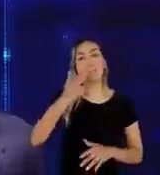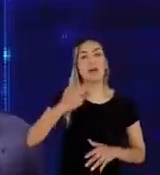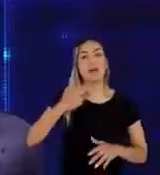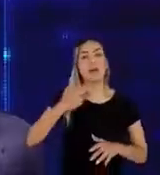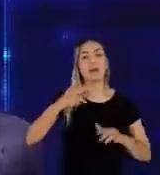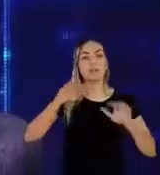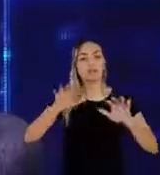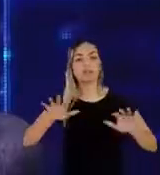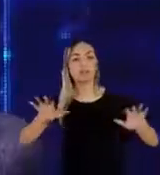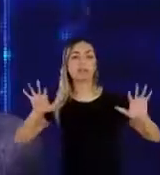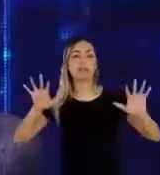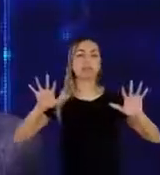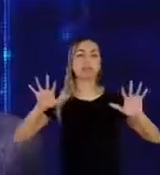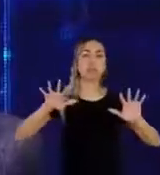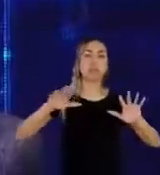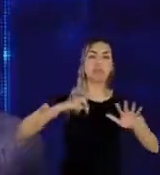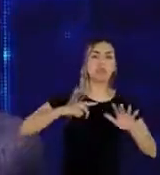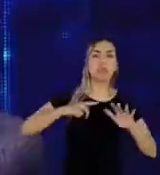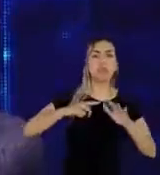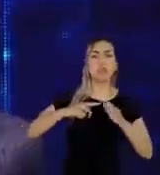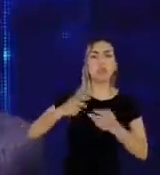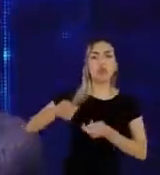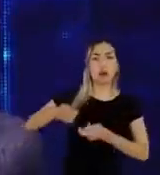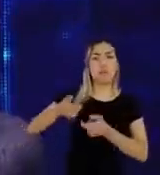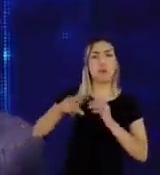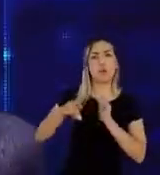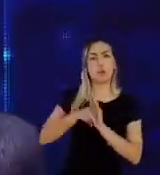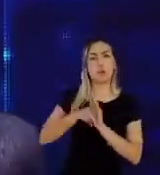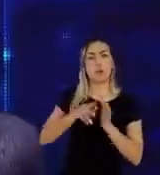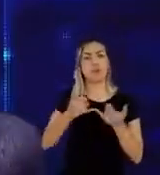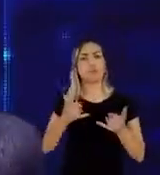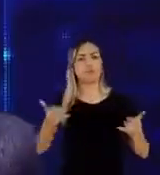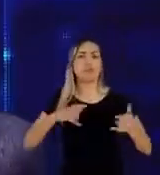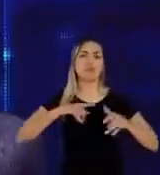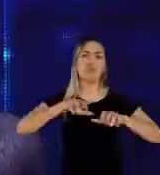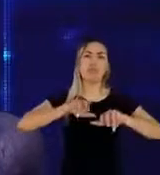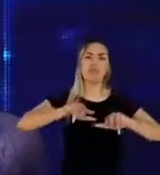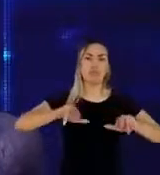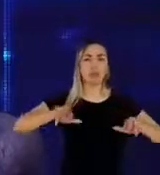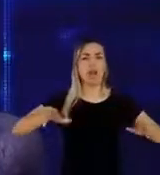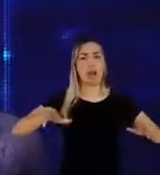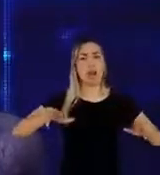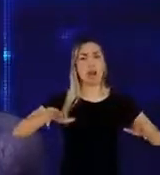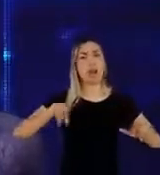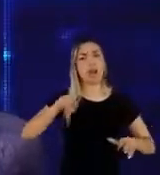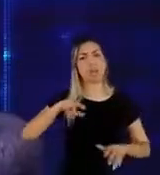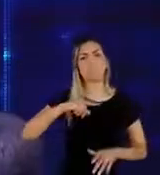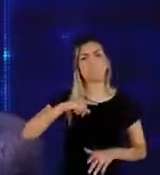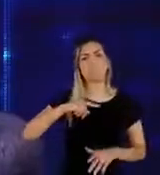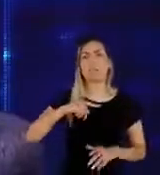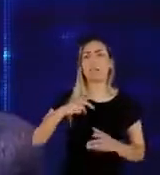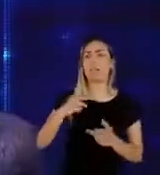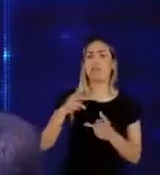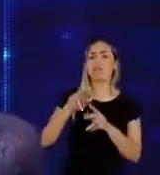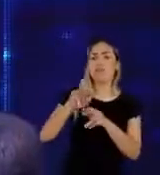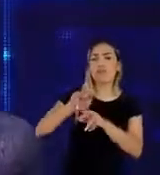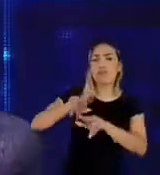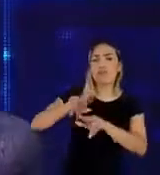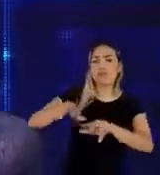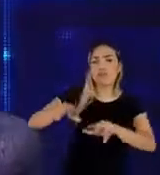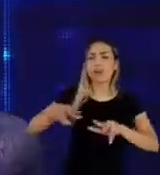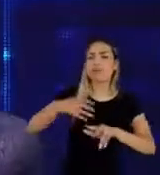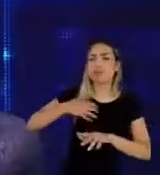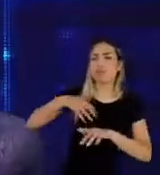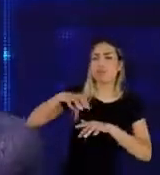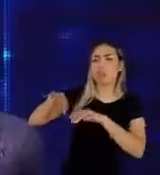tem inúmeros recursos energéticos, que são recursos de diversas naturezas, a gente tem